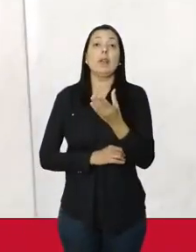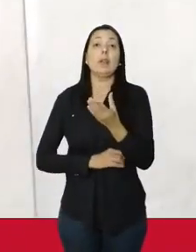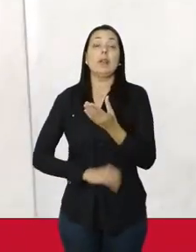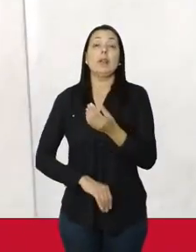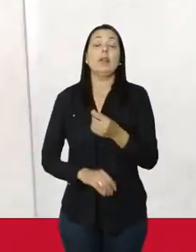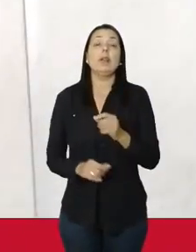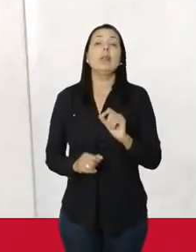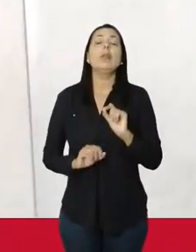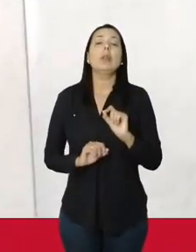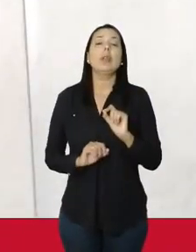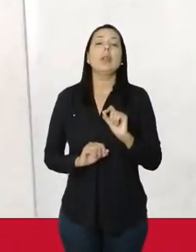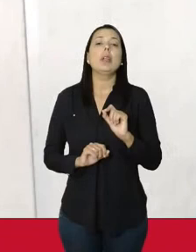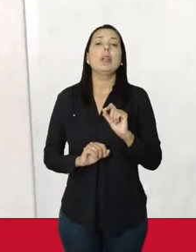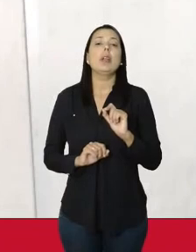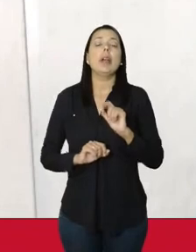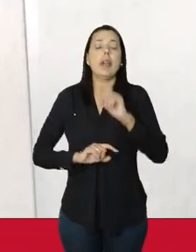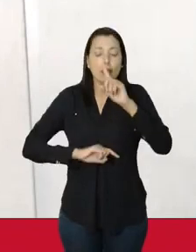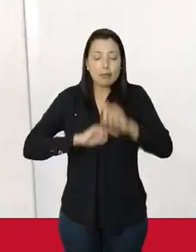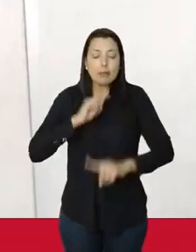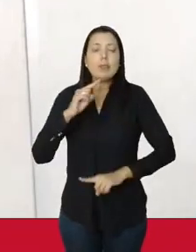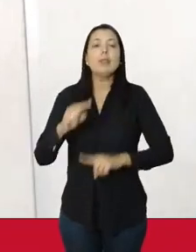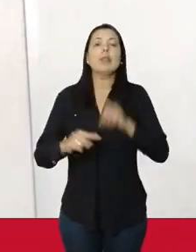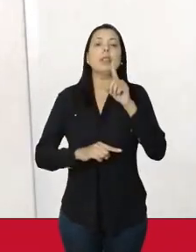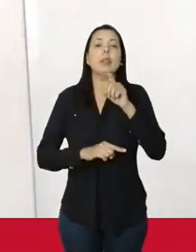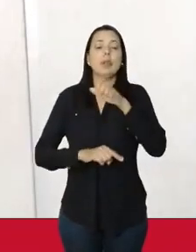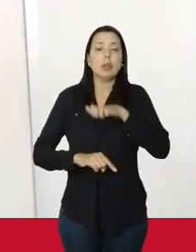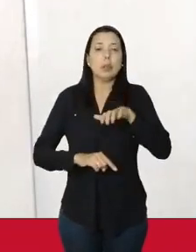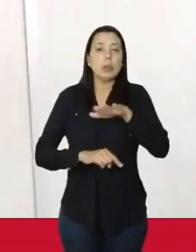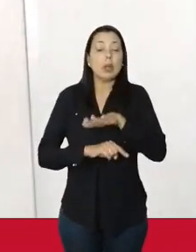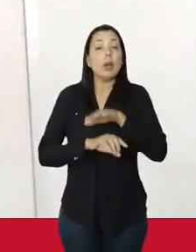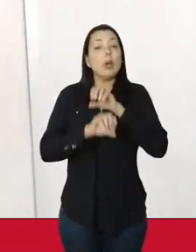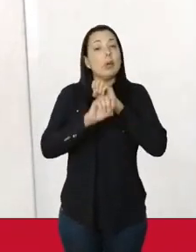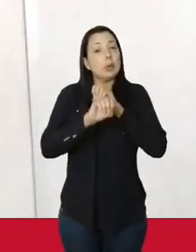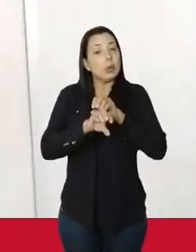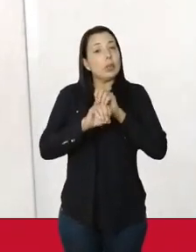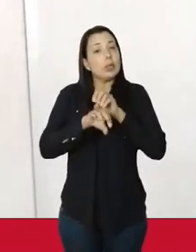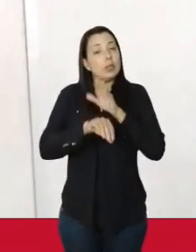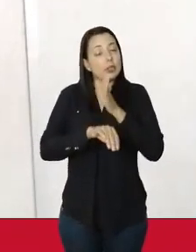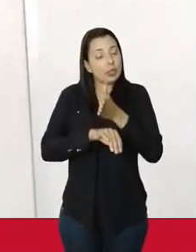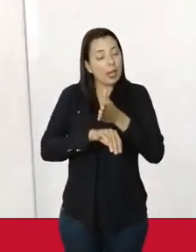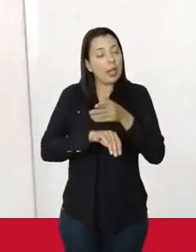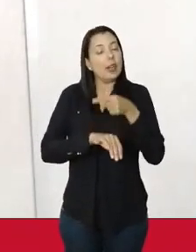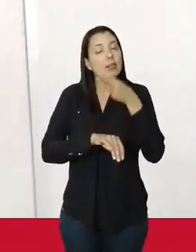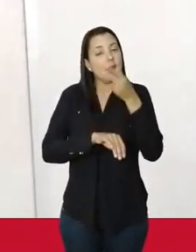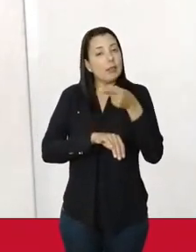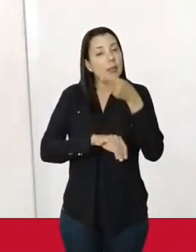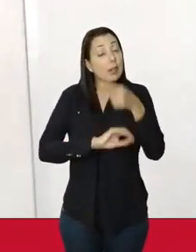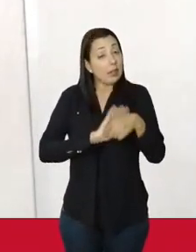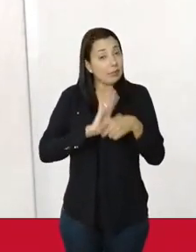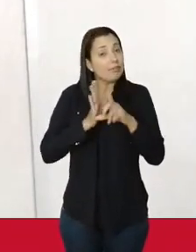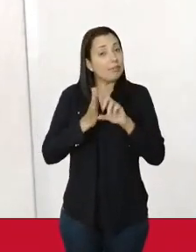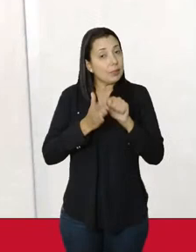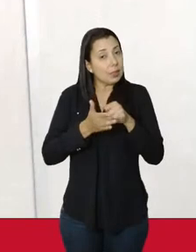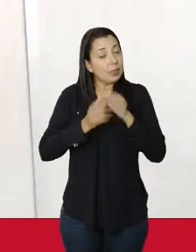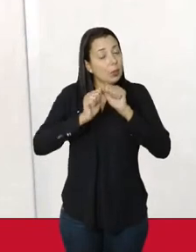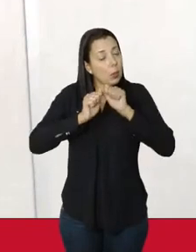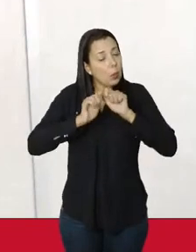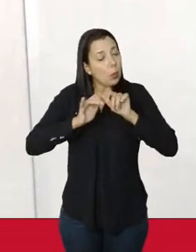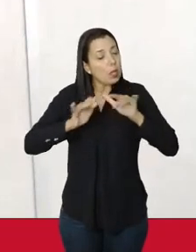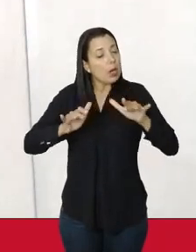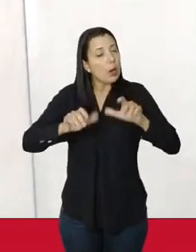fizeram a maior revolução no campo da educação, como aqui já mencionei, com a